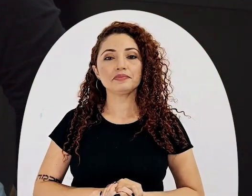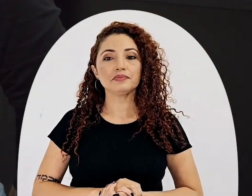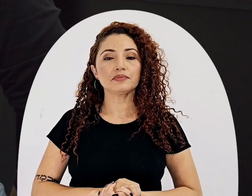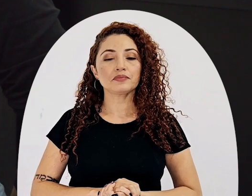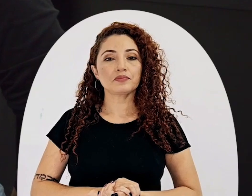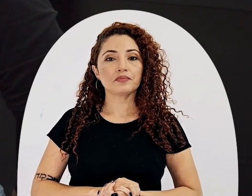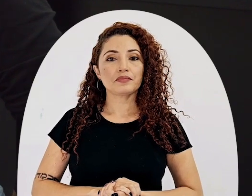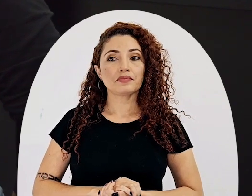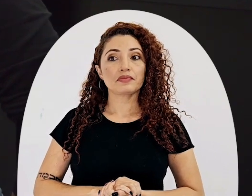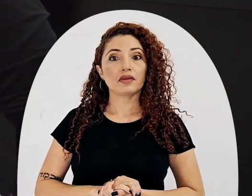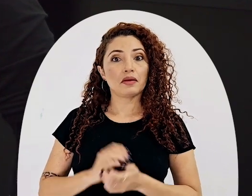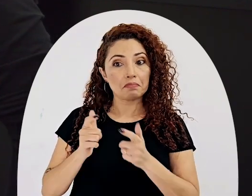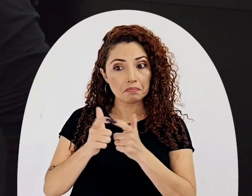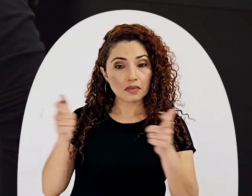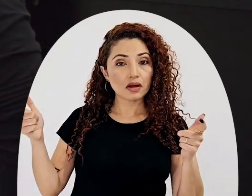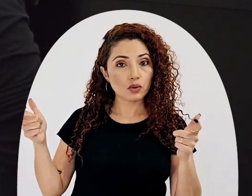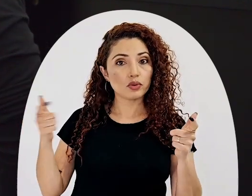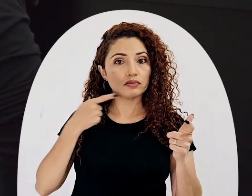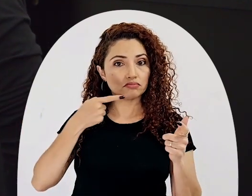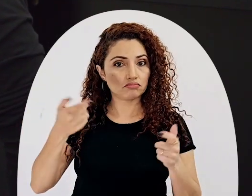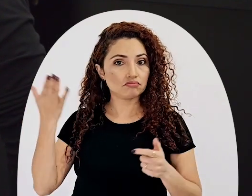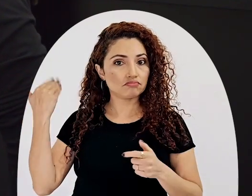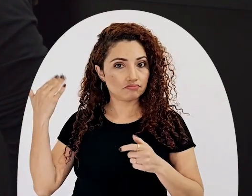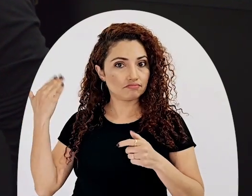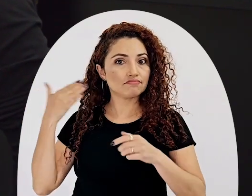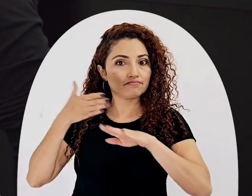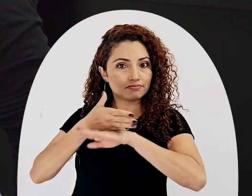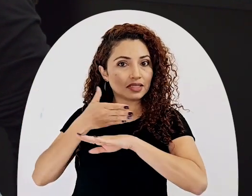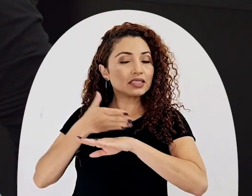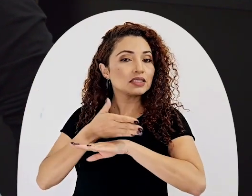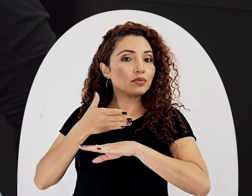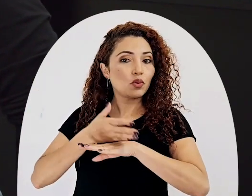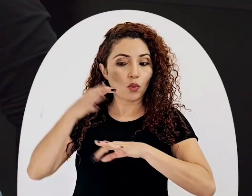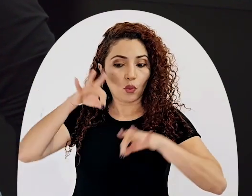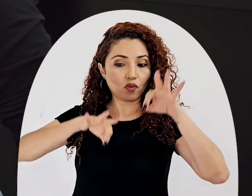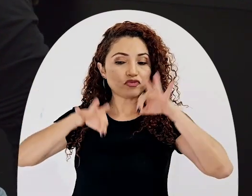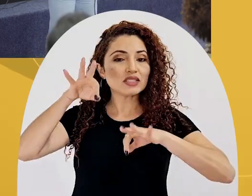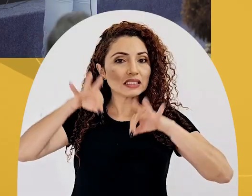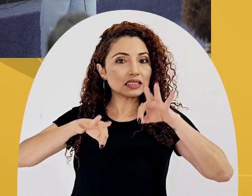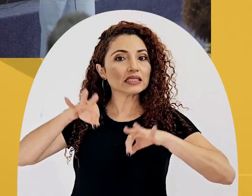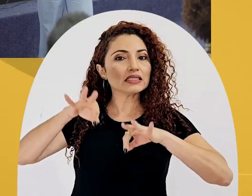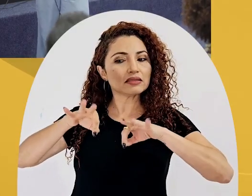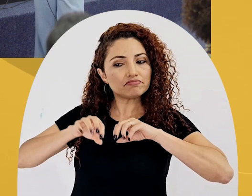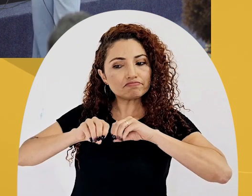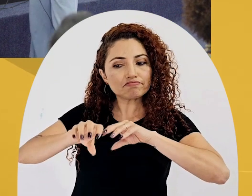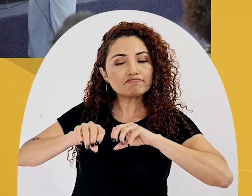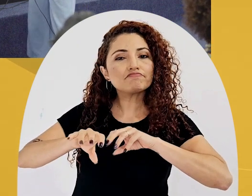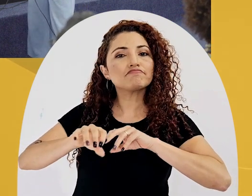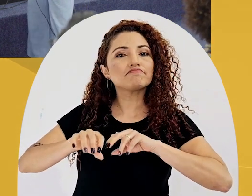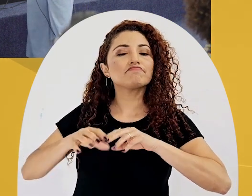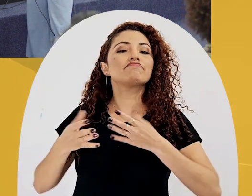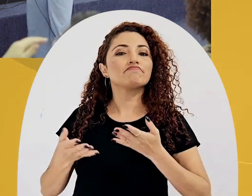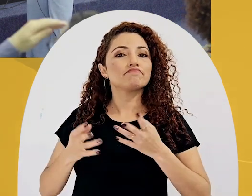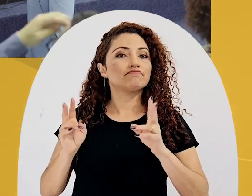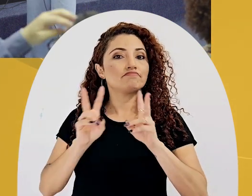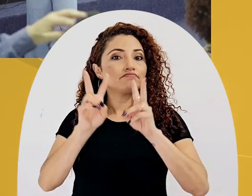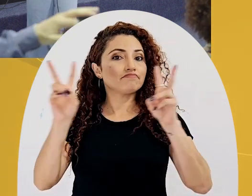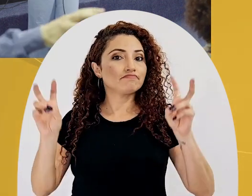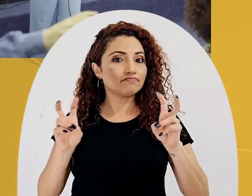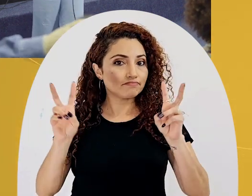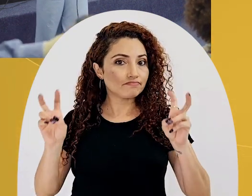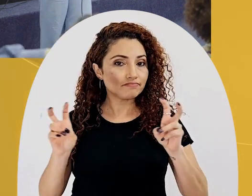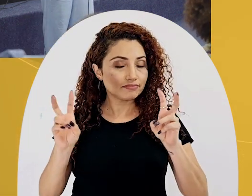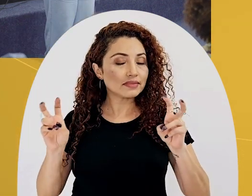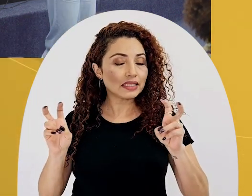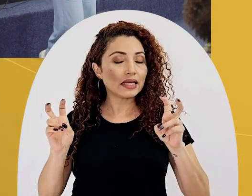presente, né, durante a semana passada, onde nós fizemos as oficinas de capacitação desse programa sobre gênero